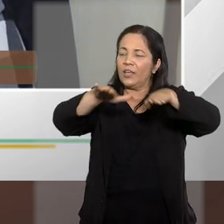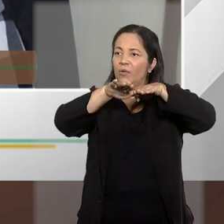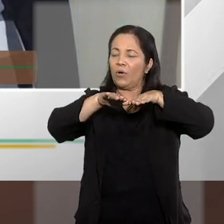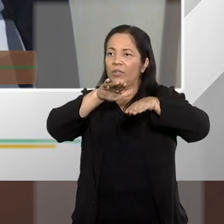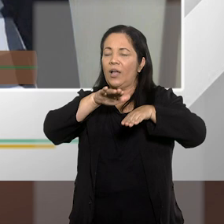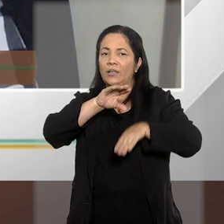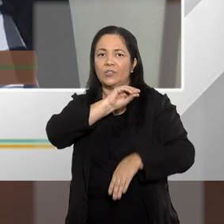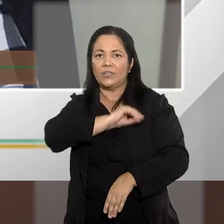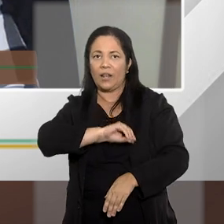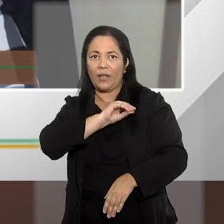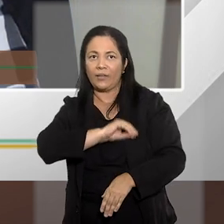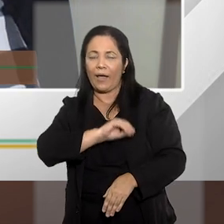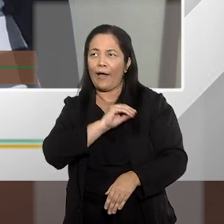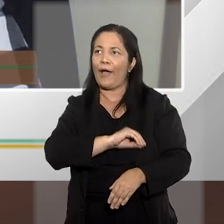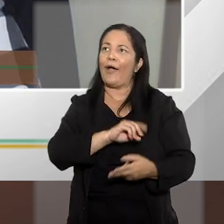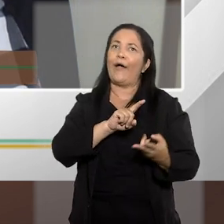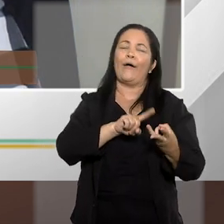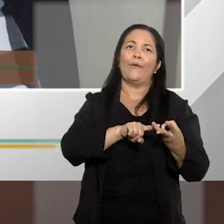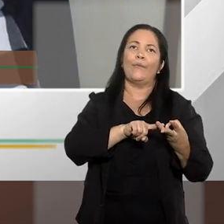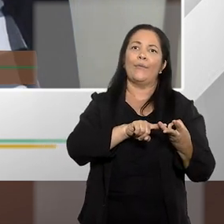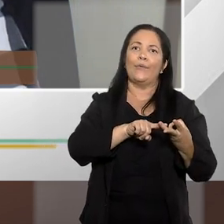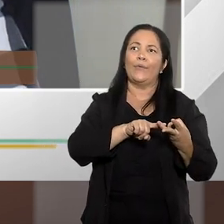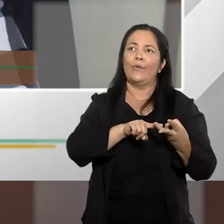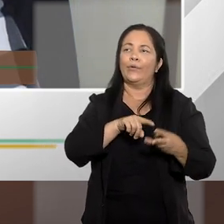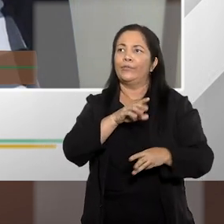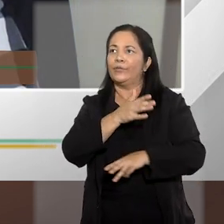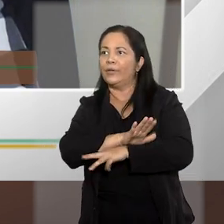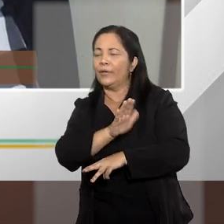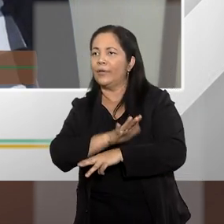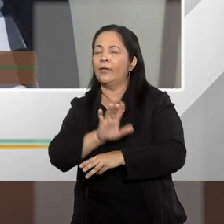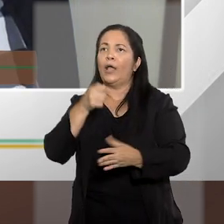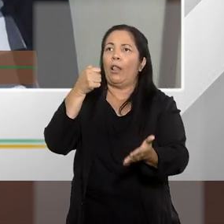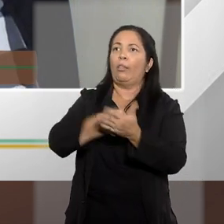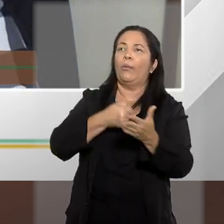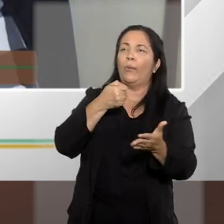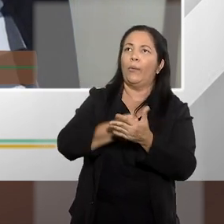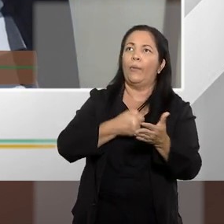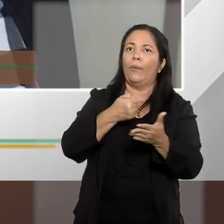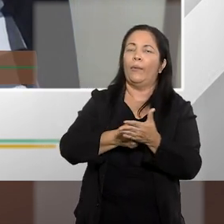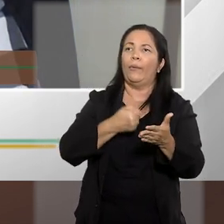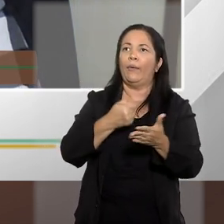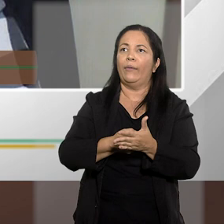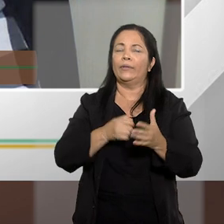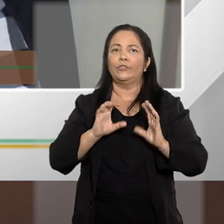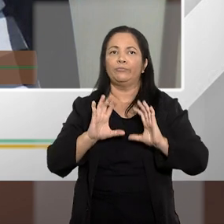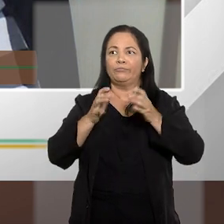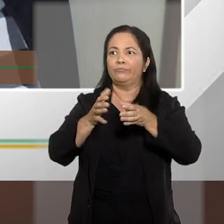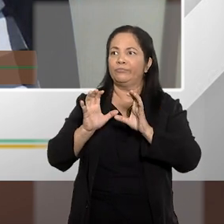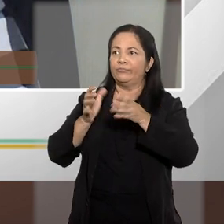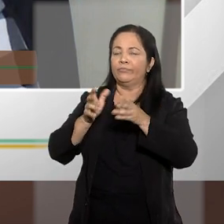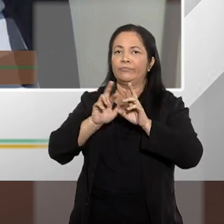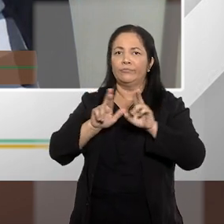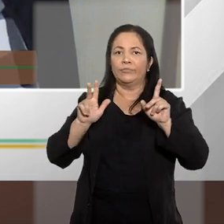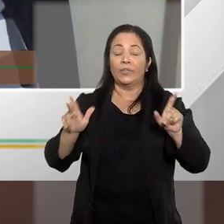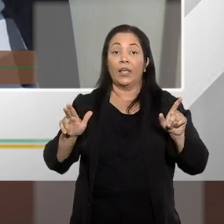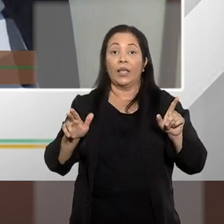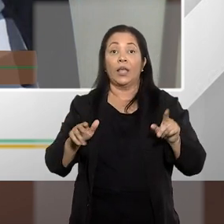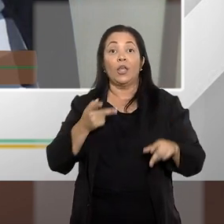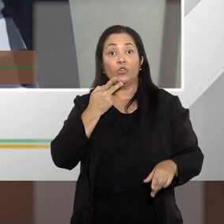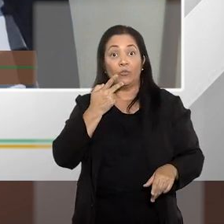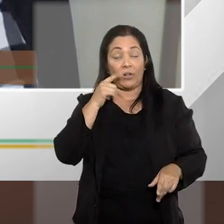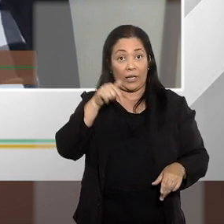salarial, essa questão da luta de classe, tudo são contextos que, na verdade,